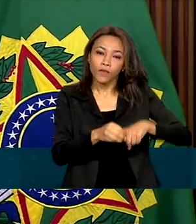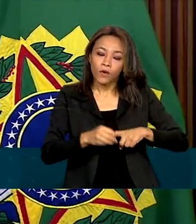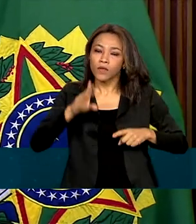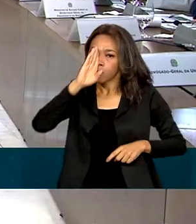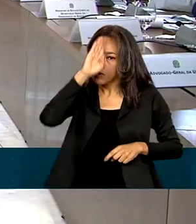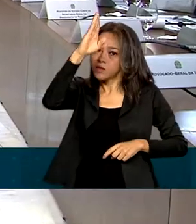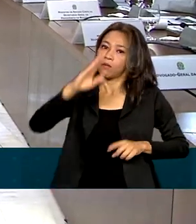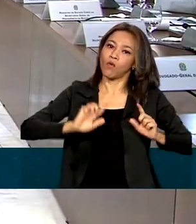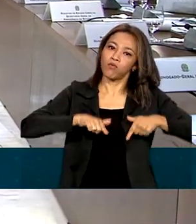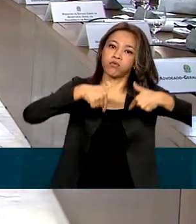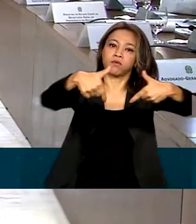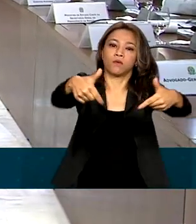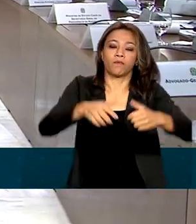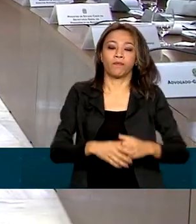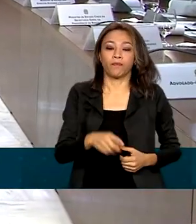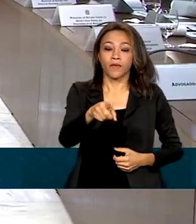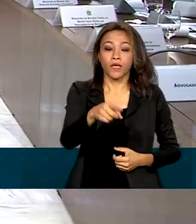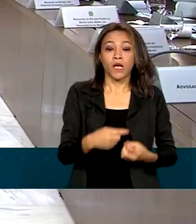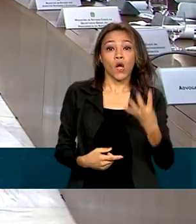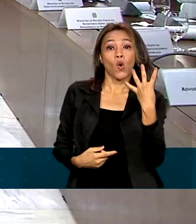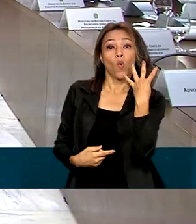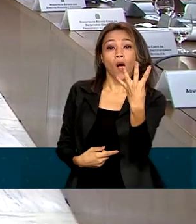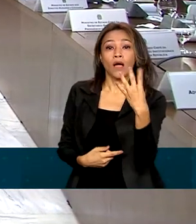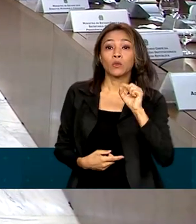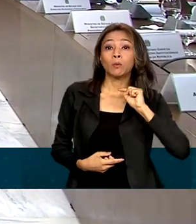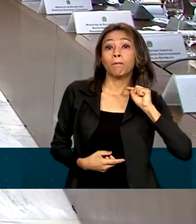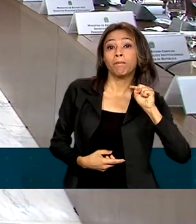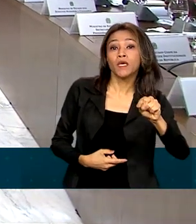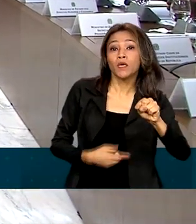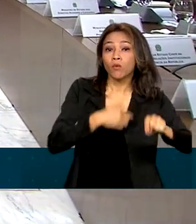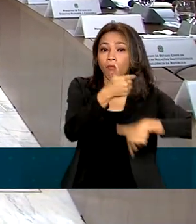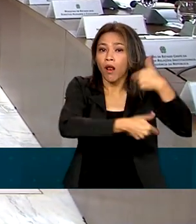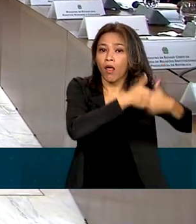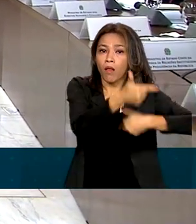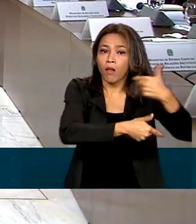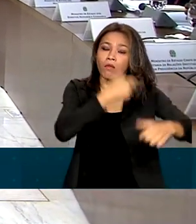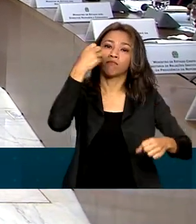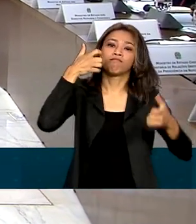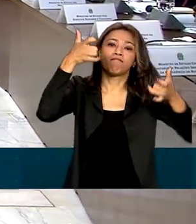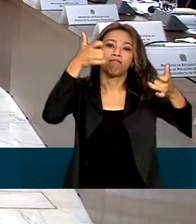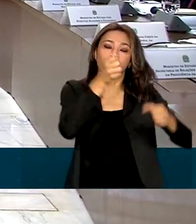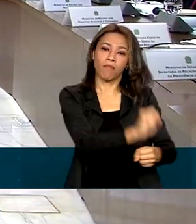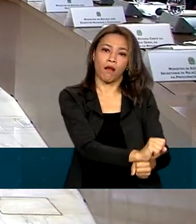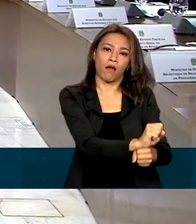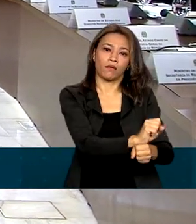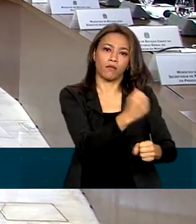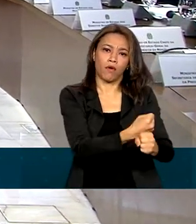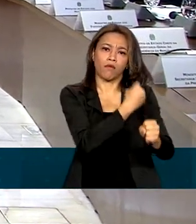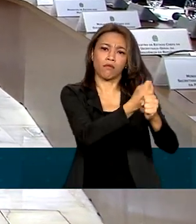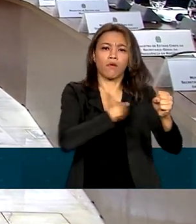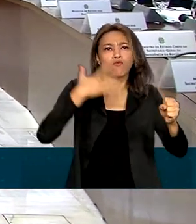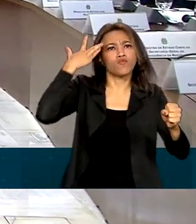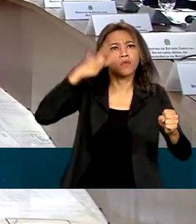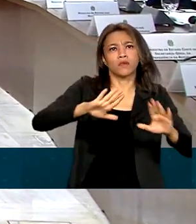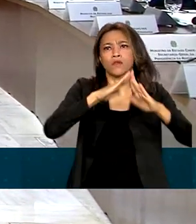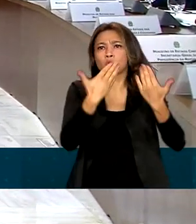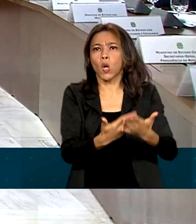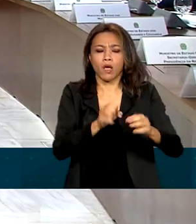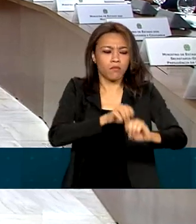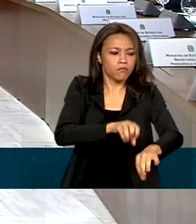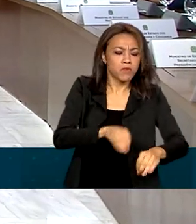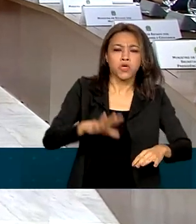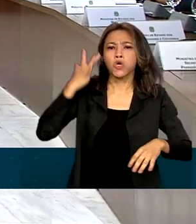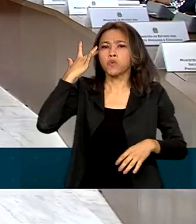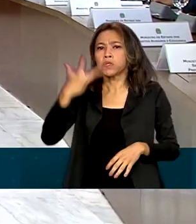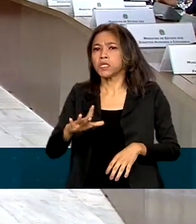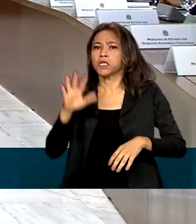prioridades. Nós temos 4 mil obras na área da educação paralisadas. Eu não sei se é creche, não sei se é universidade,